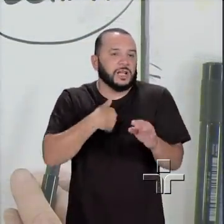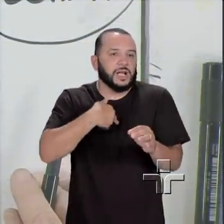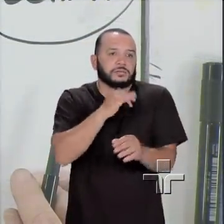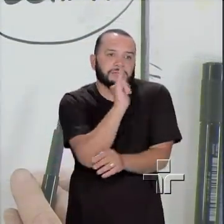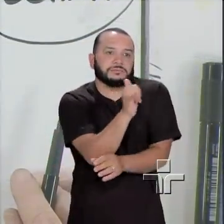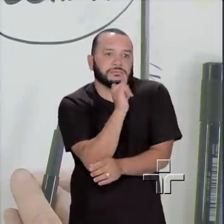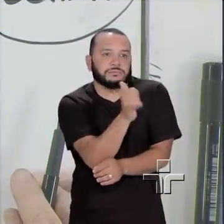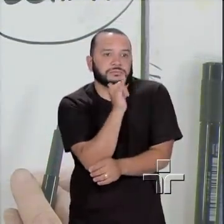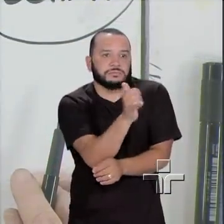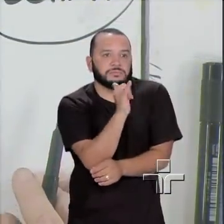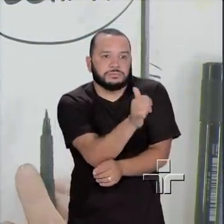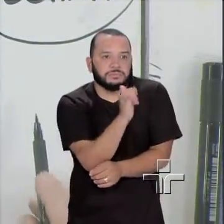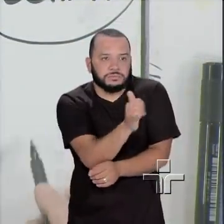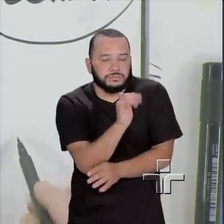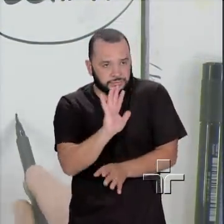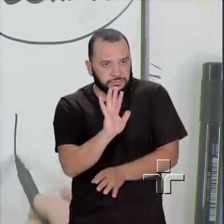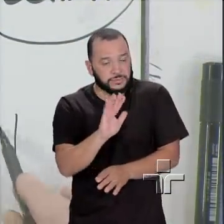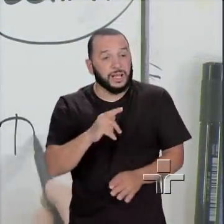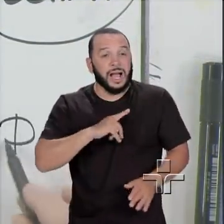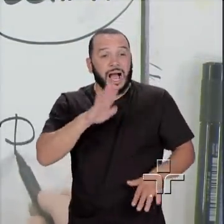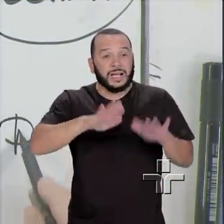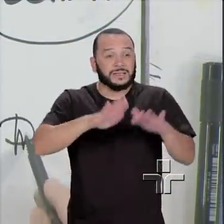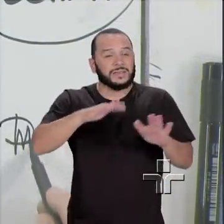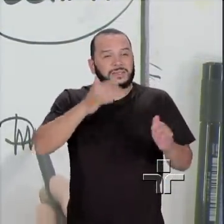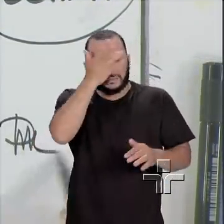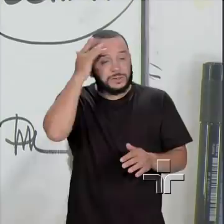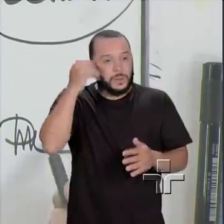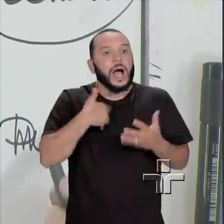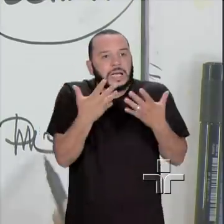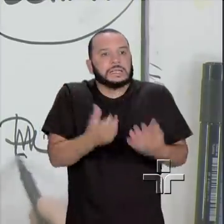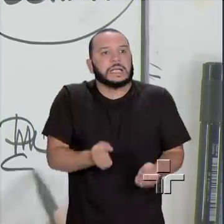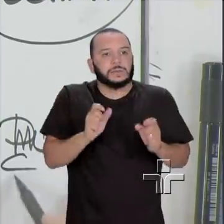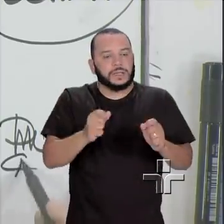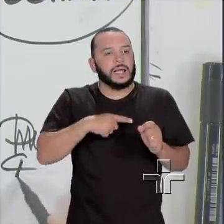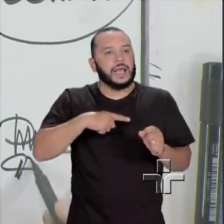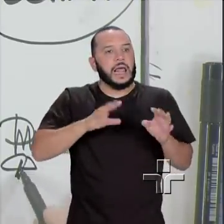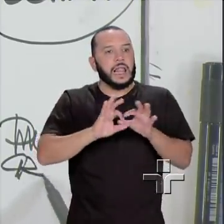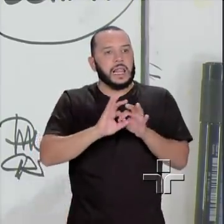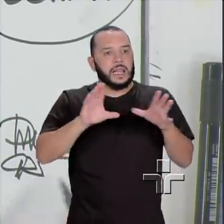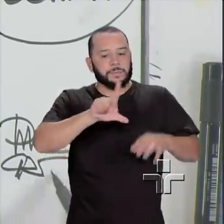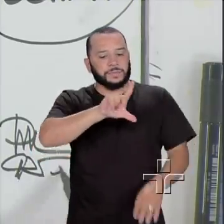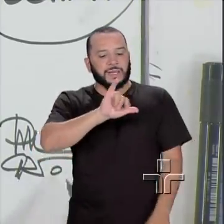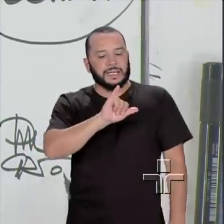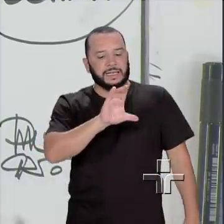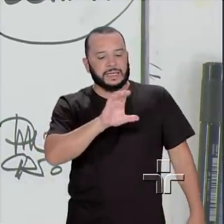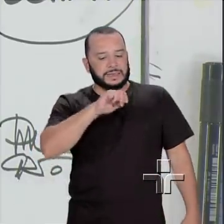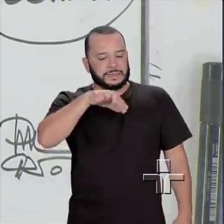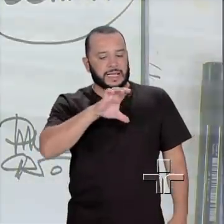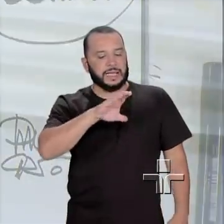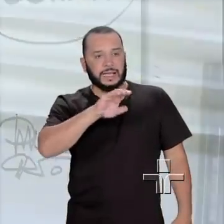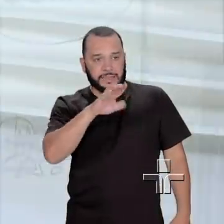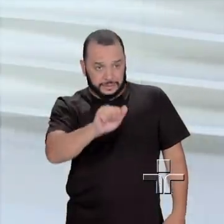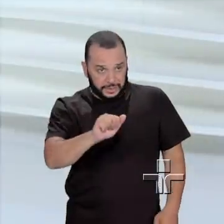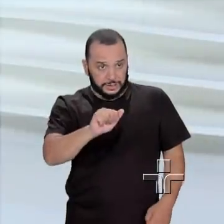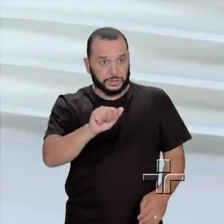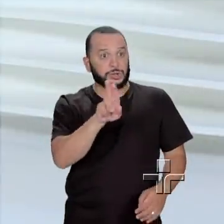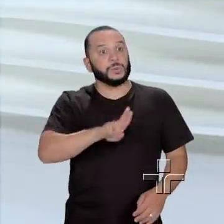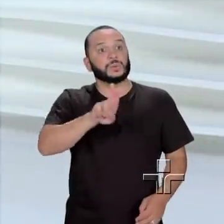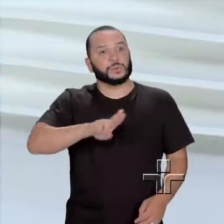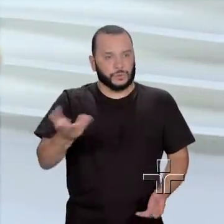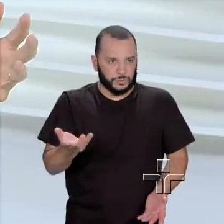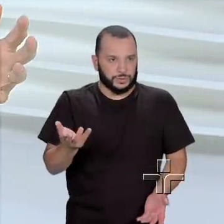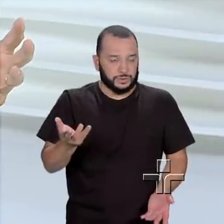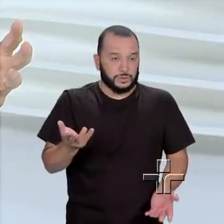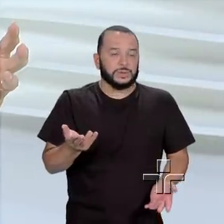que as pessoas aceitam qualquer licença de uso de qualquer coisa. Uma boa parte desse vazamento de Facebook